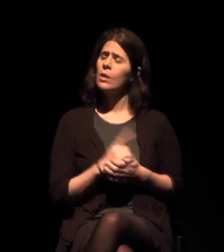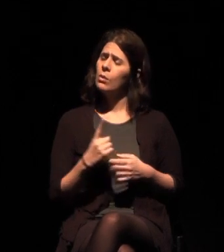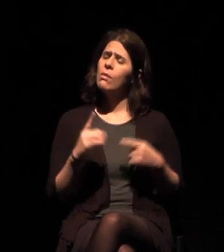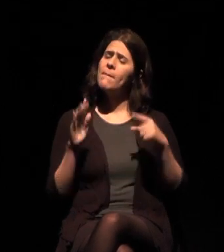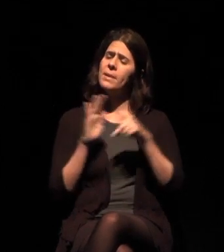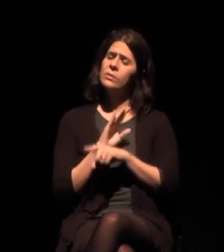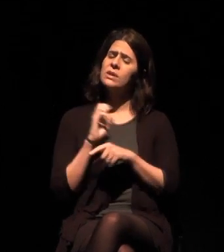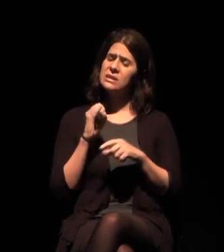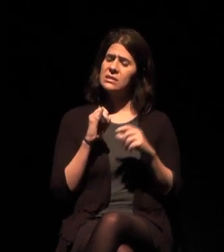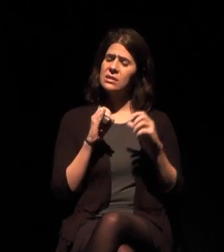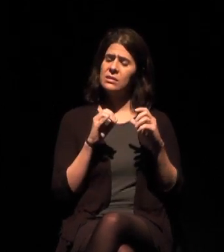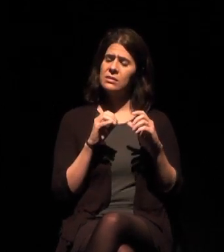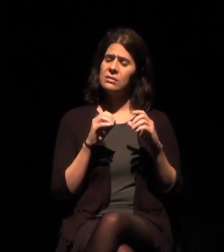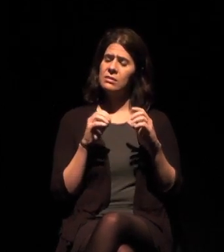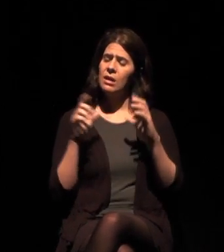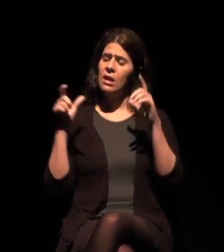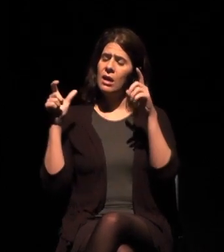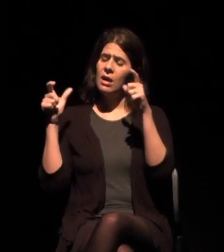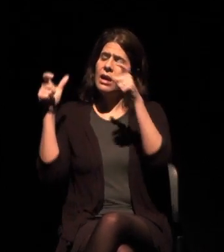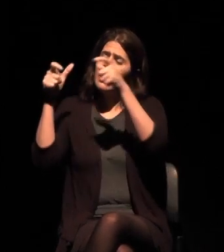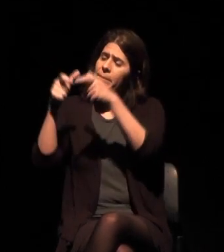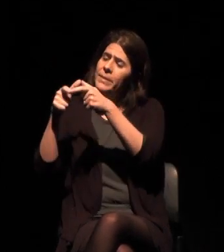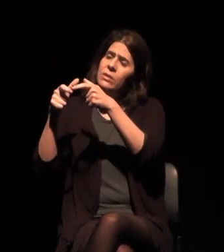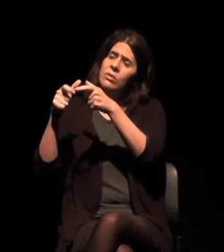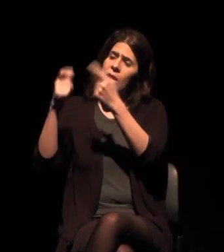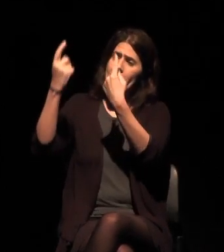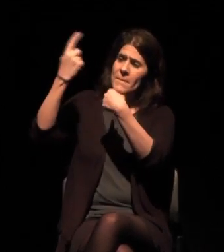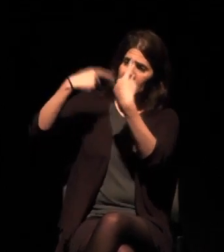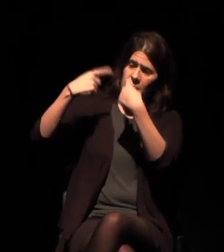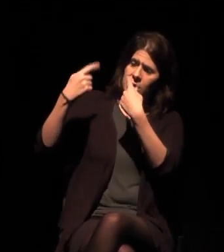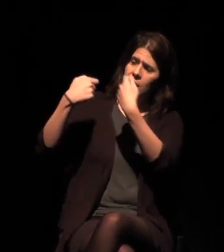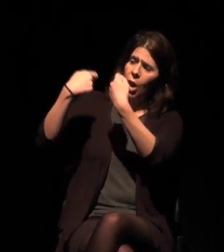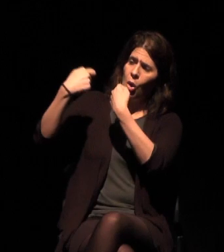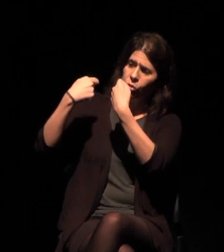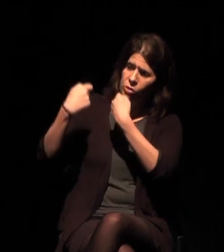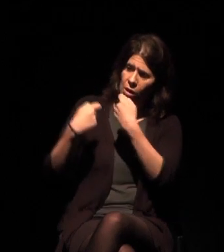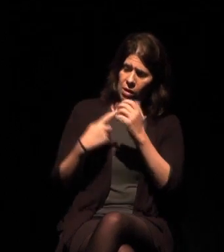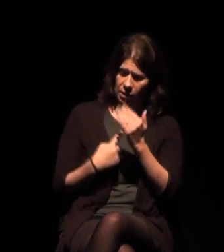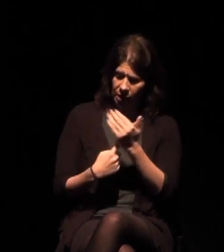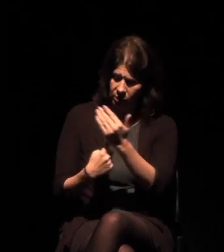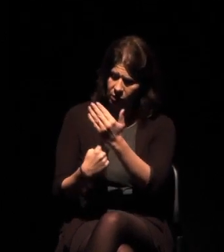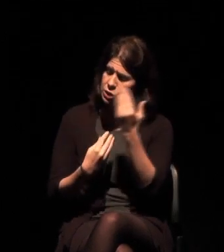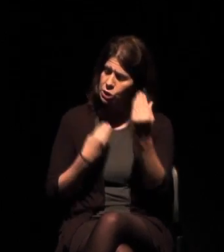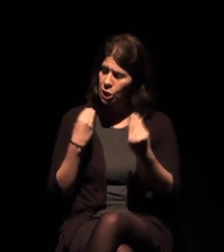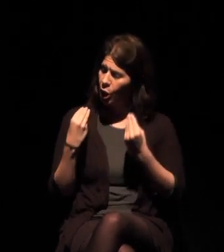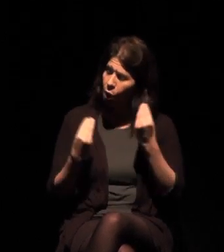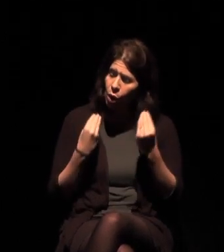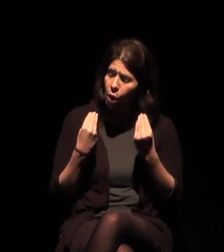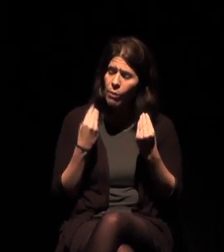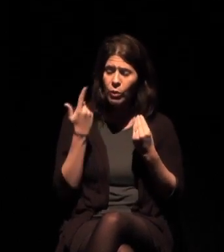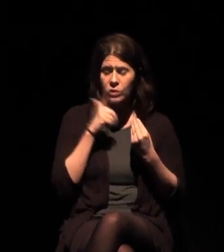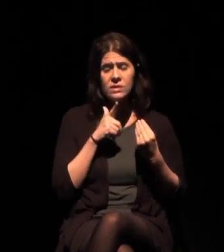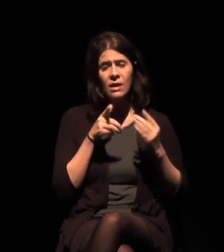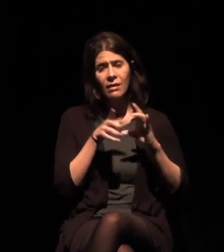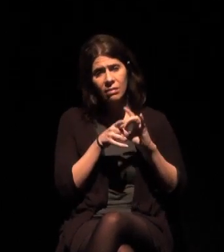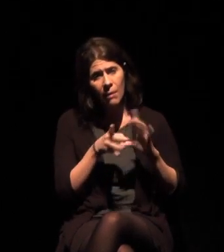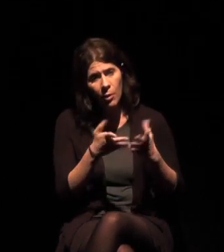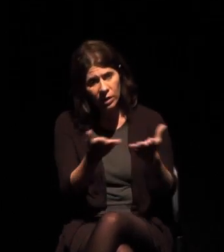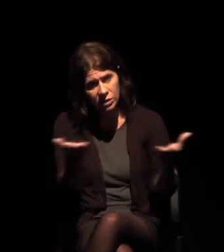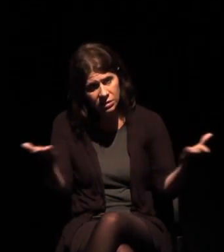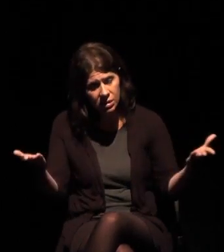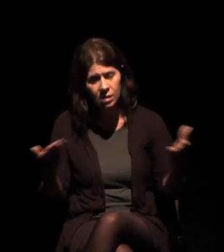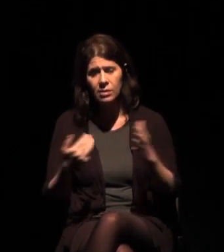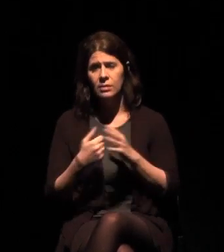regula e controla a produção novas tecnologias como democratiza a alma é e eu